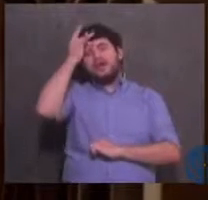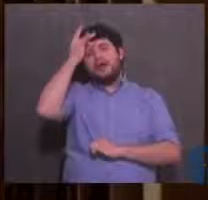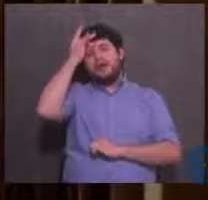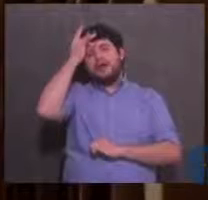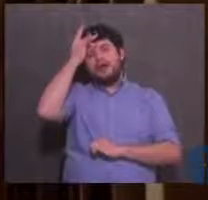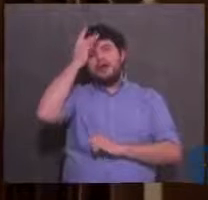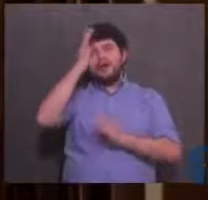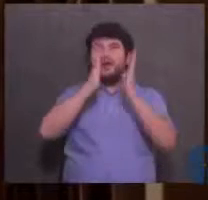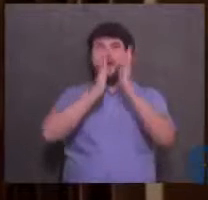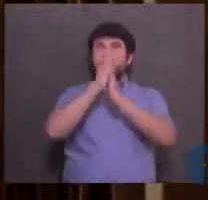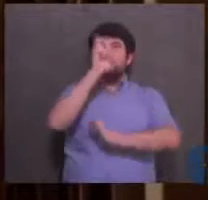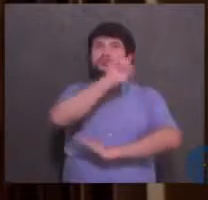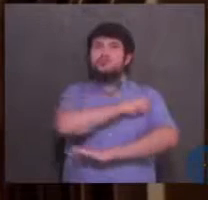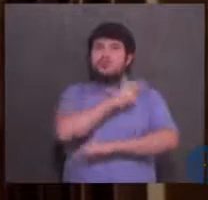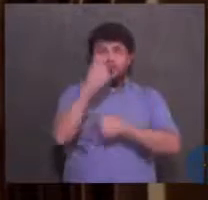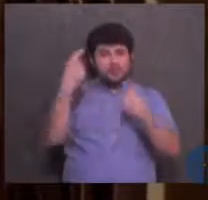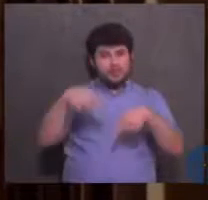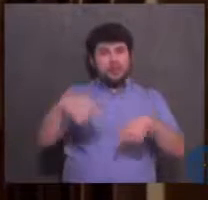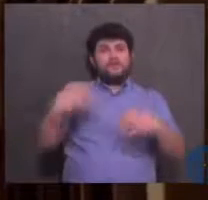Deus.